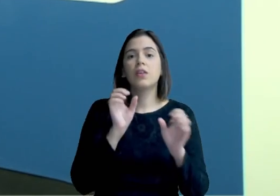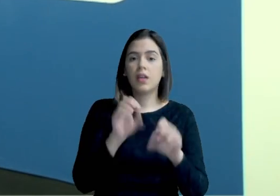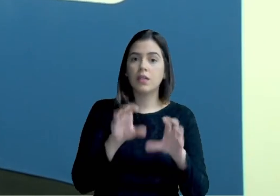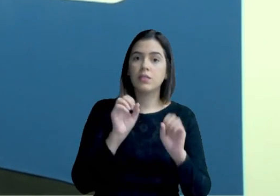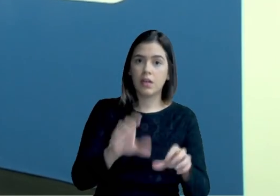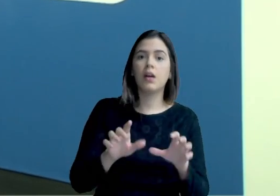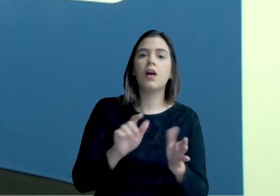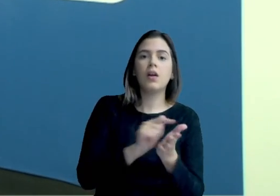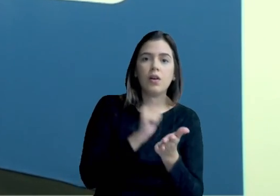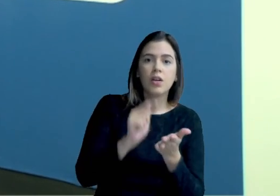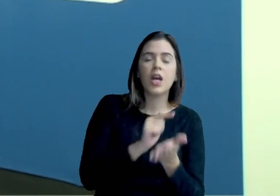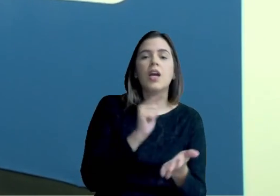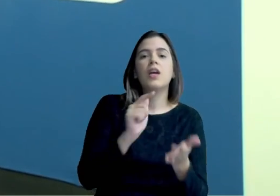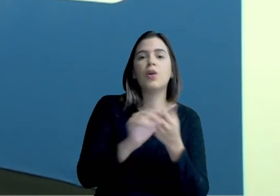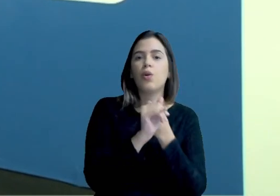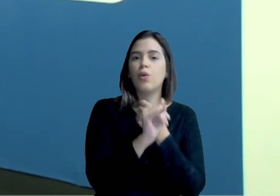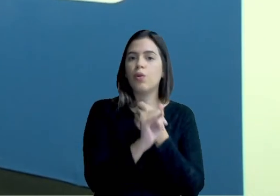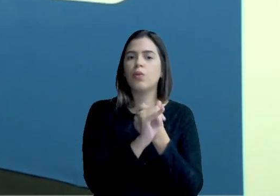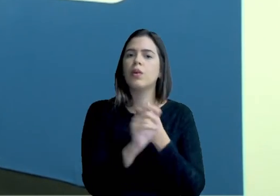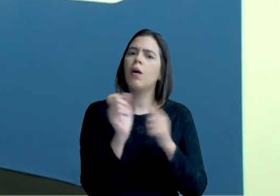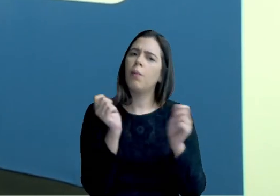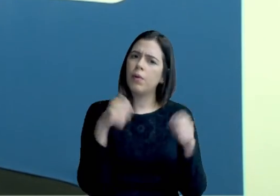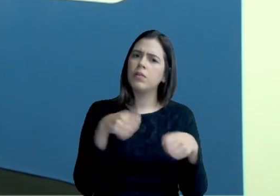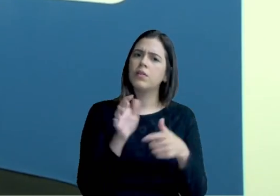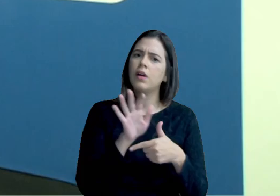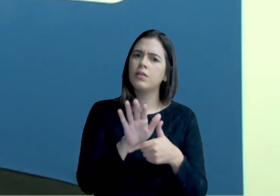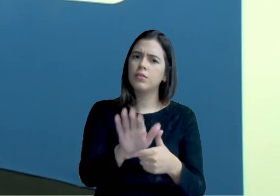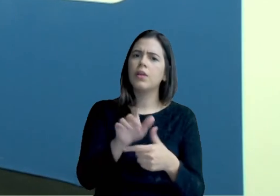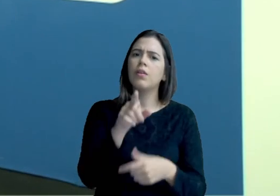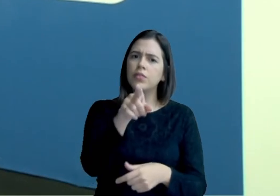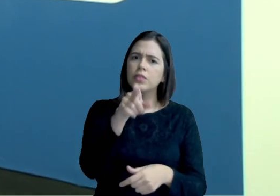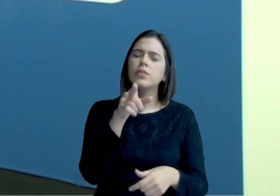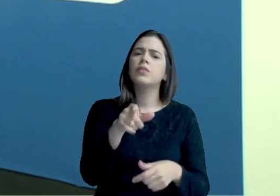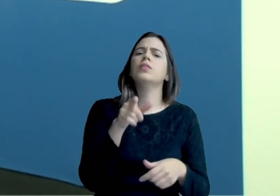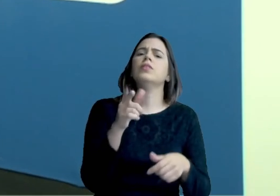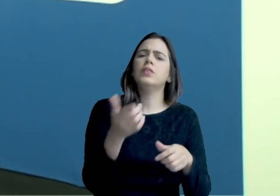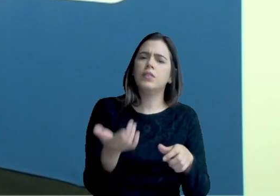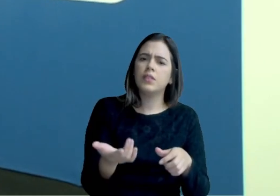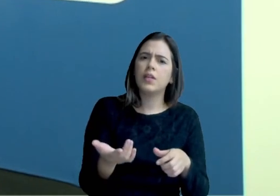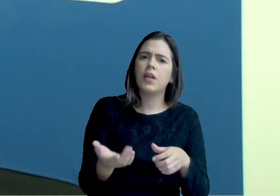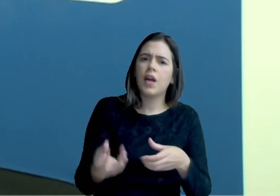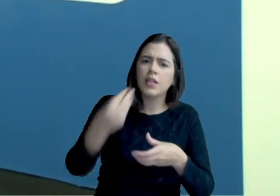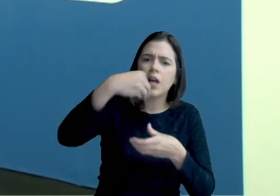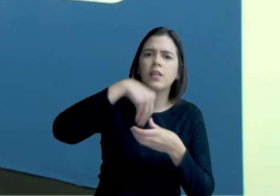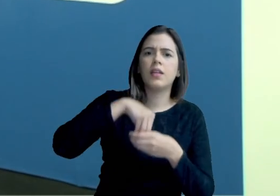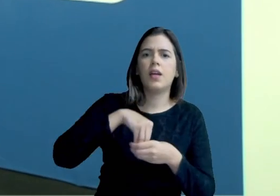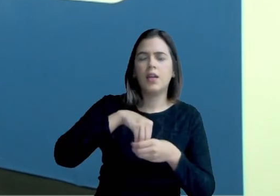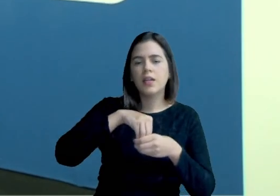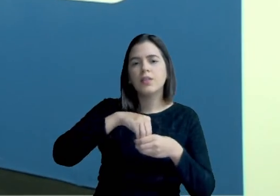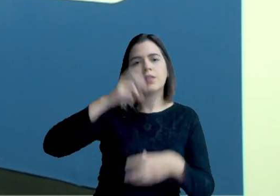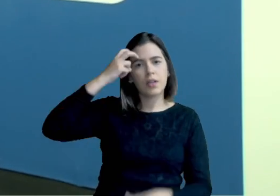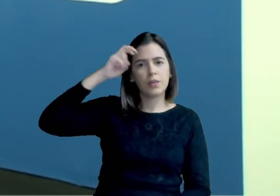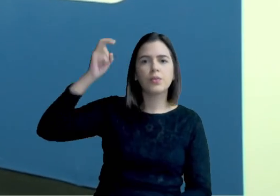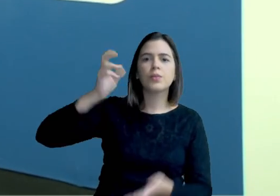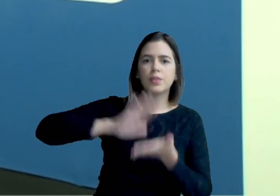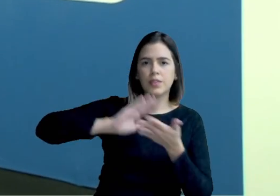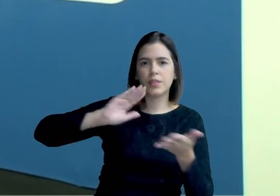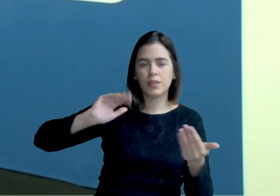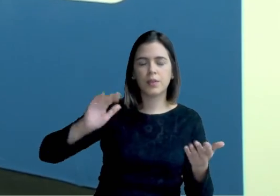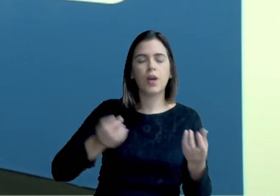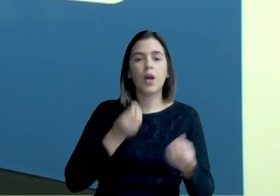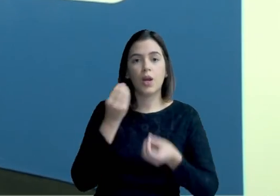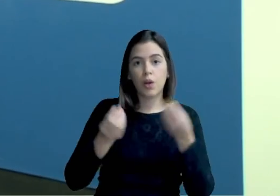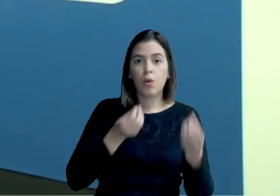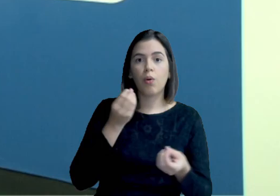essa aula sobre o gênero crônica possa ajudar você a se inserir nessa cultura de língua espanhola. Então,